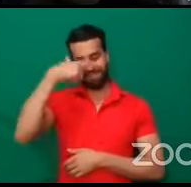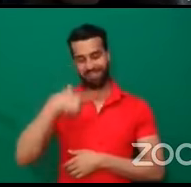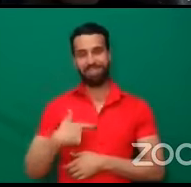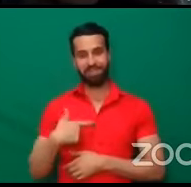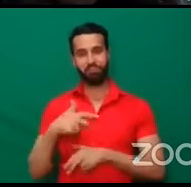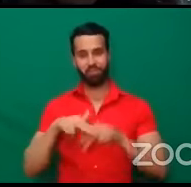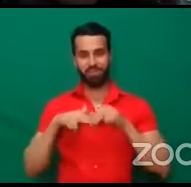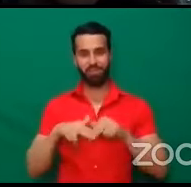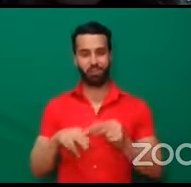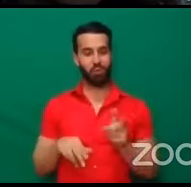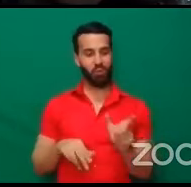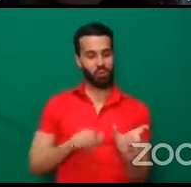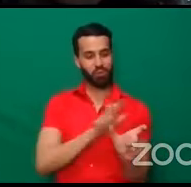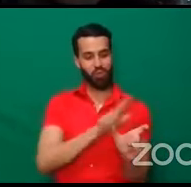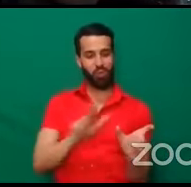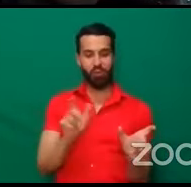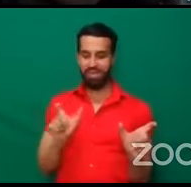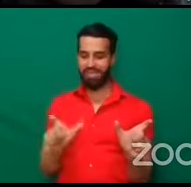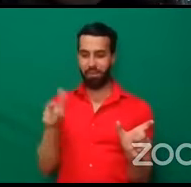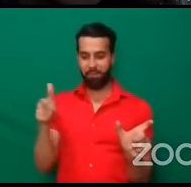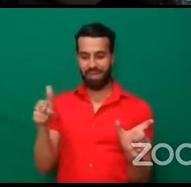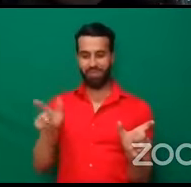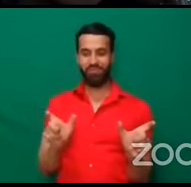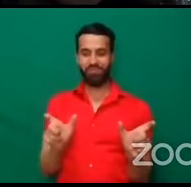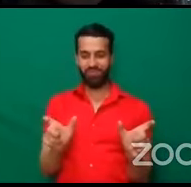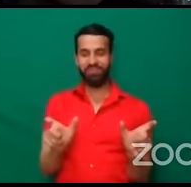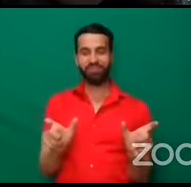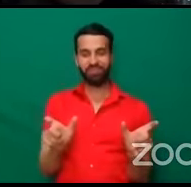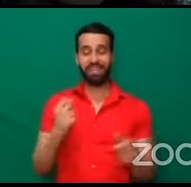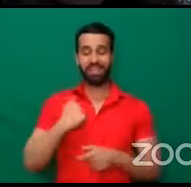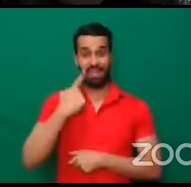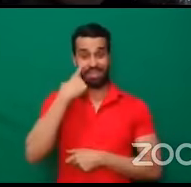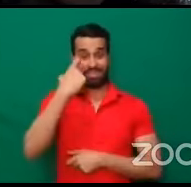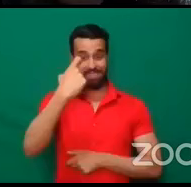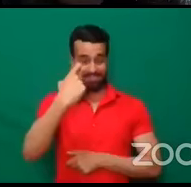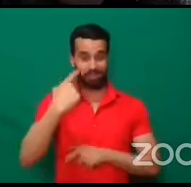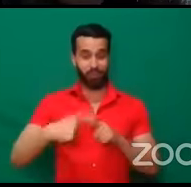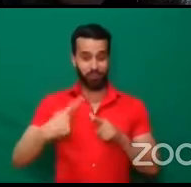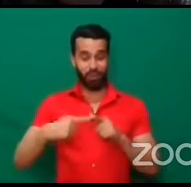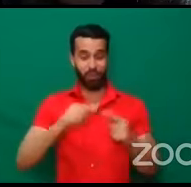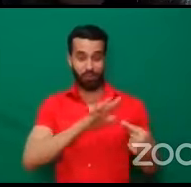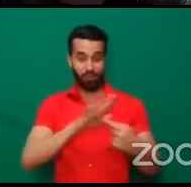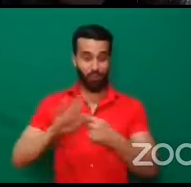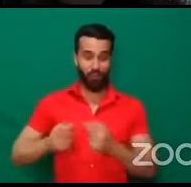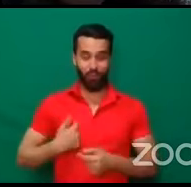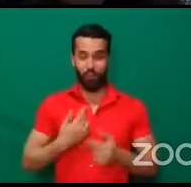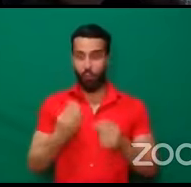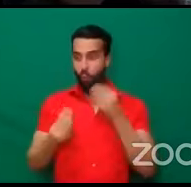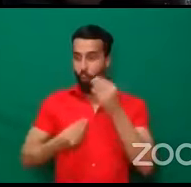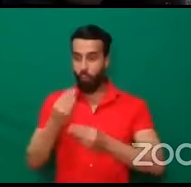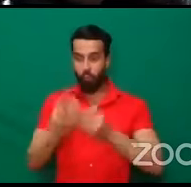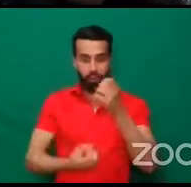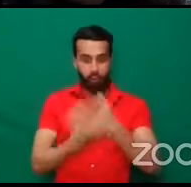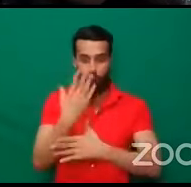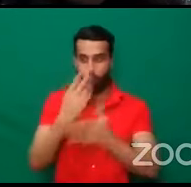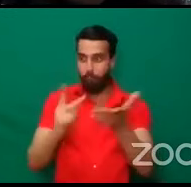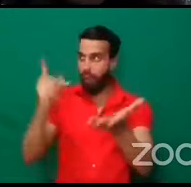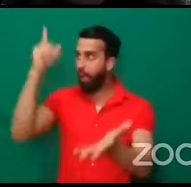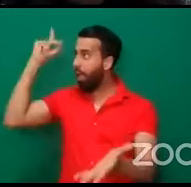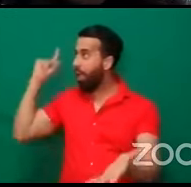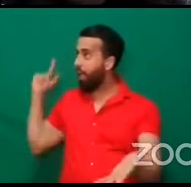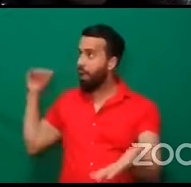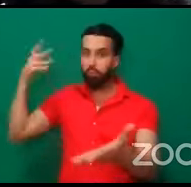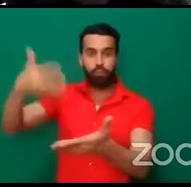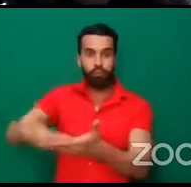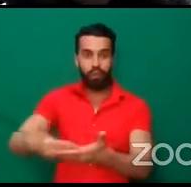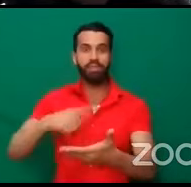jeito. E ficou muito interessante, que aí já mostrou aí a origem de tudo isso, né? Dessa criatividade que está